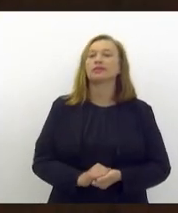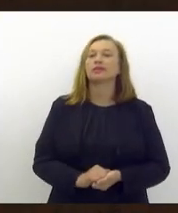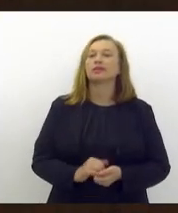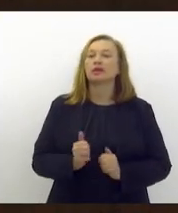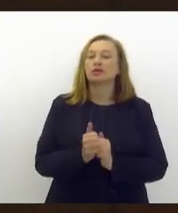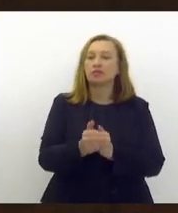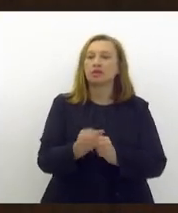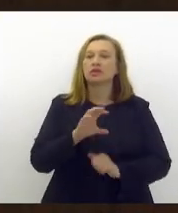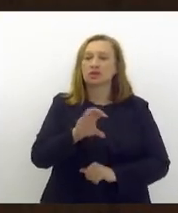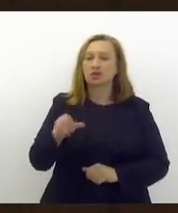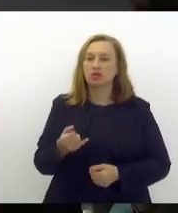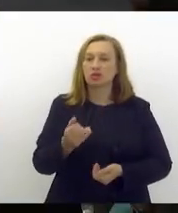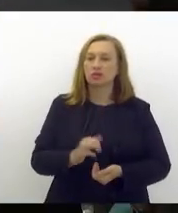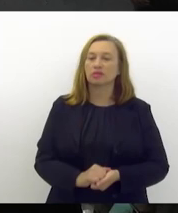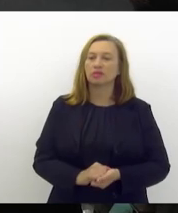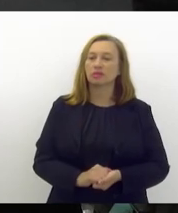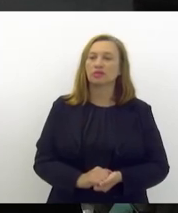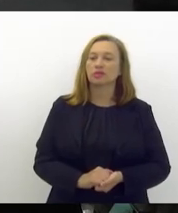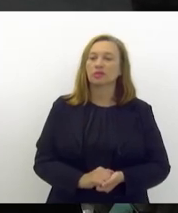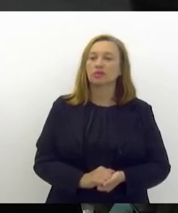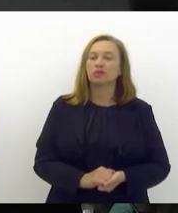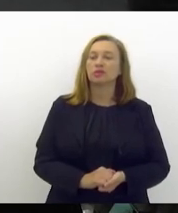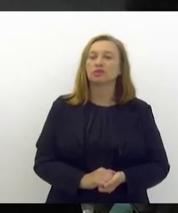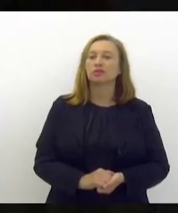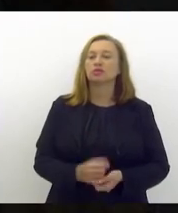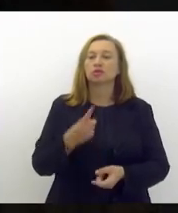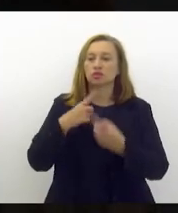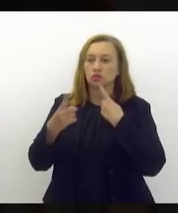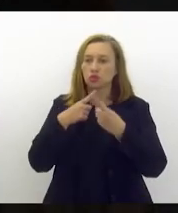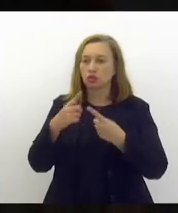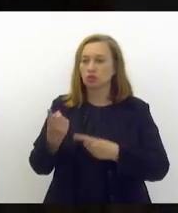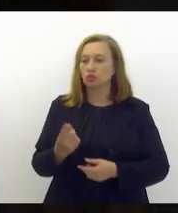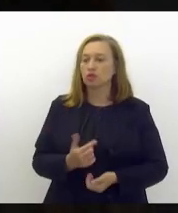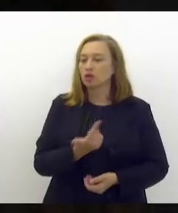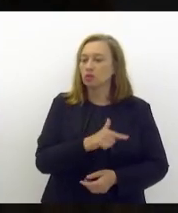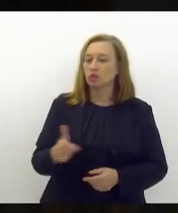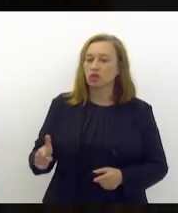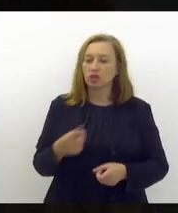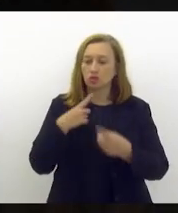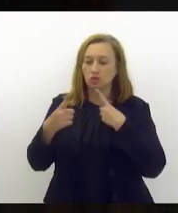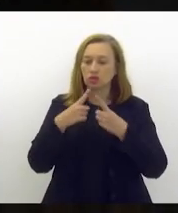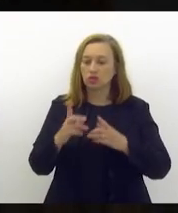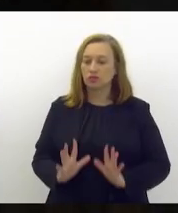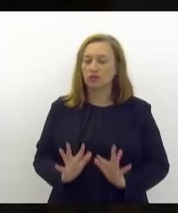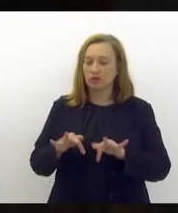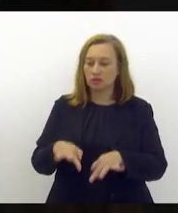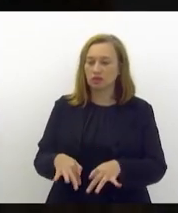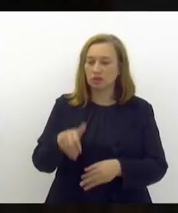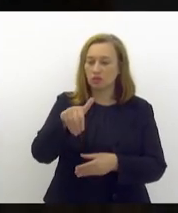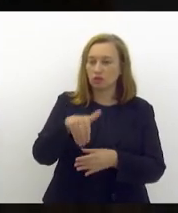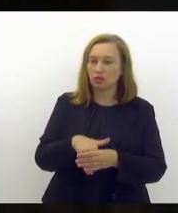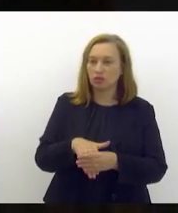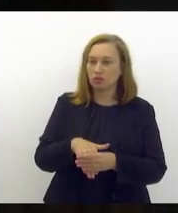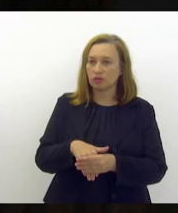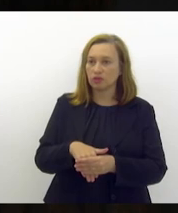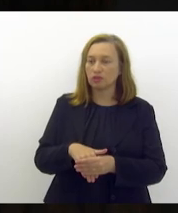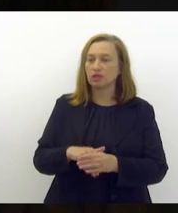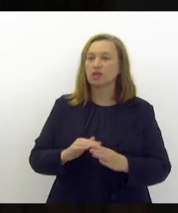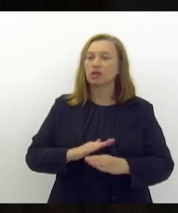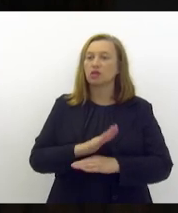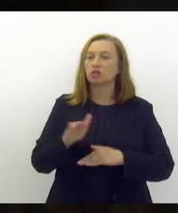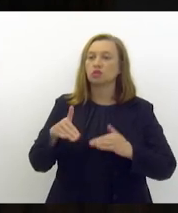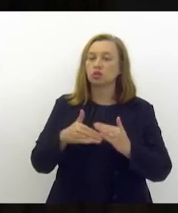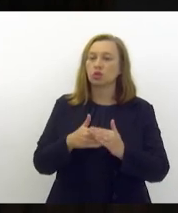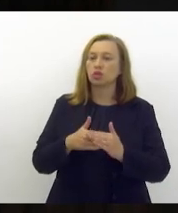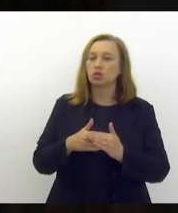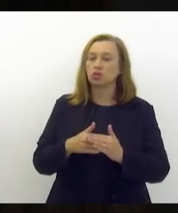Acompanha a CCJ. Com os pareceres emitidos em discussão, não havendo quem queira discutir, encerrada a discussão. Em